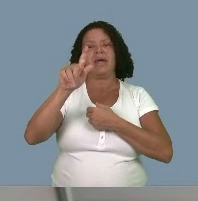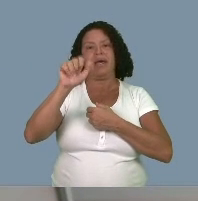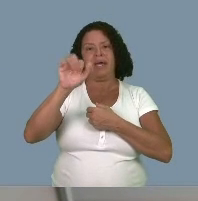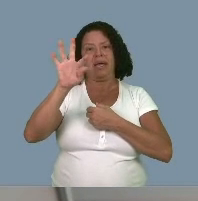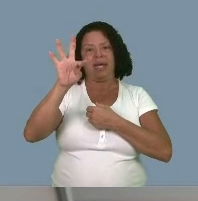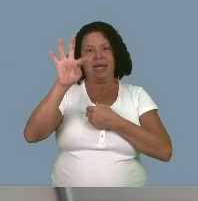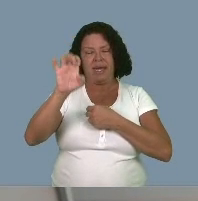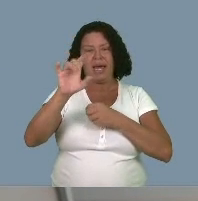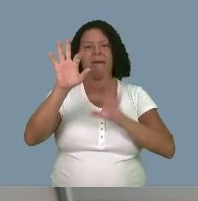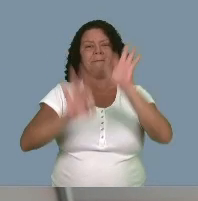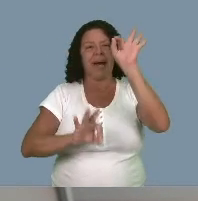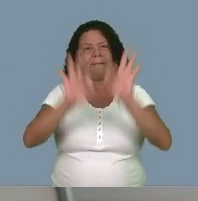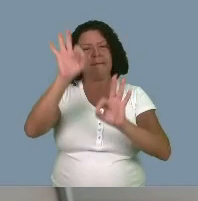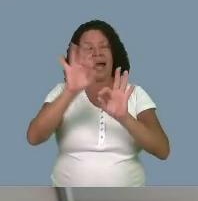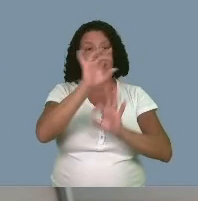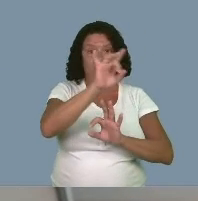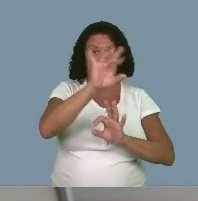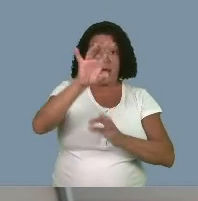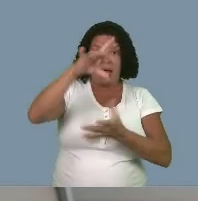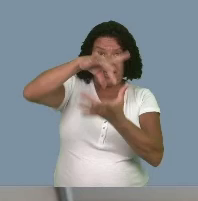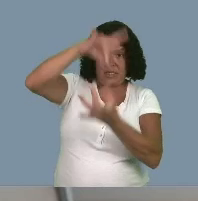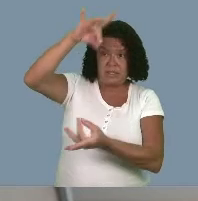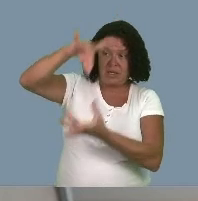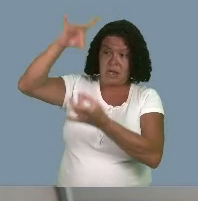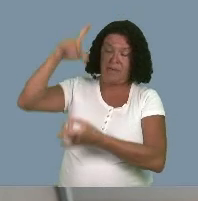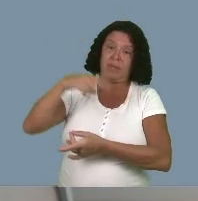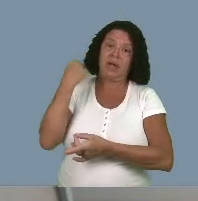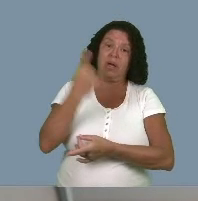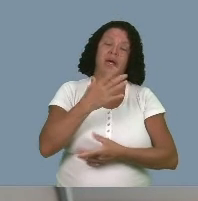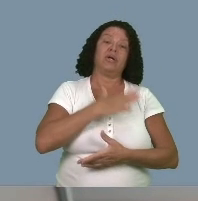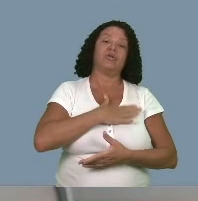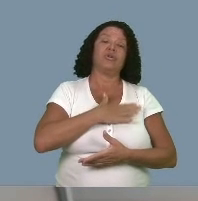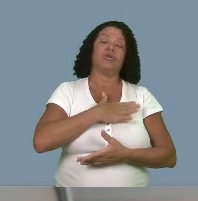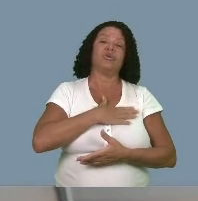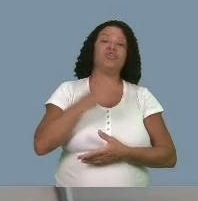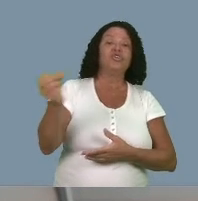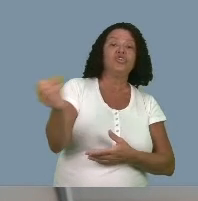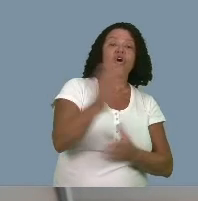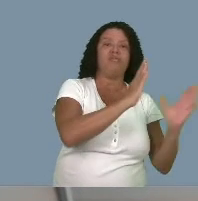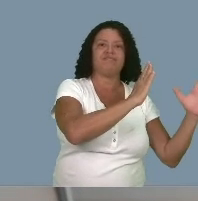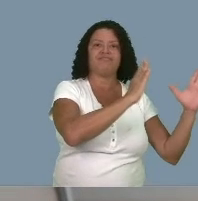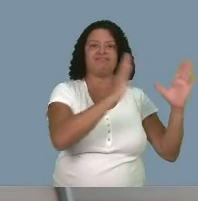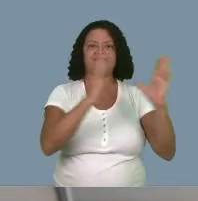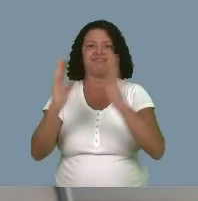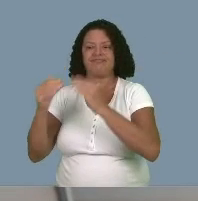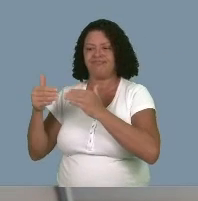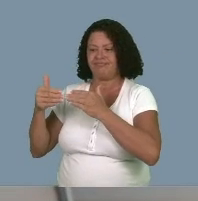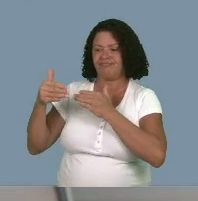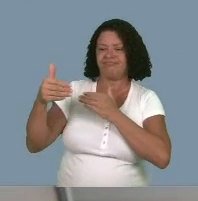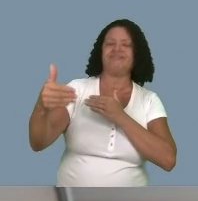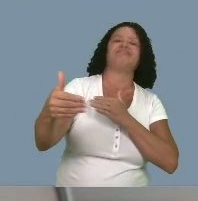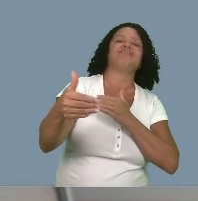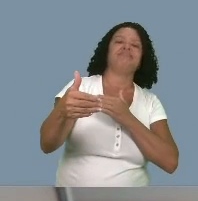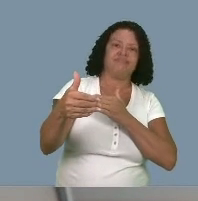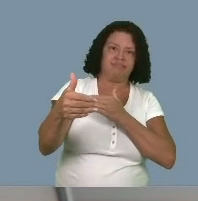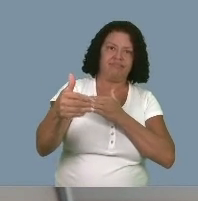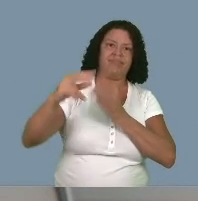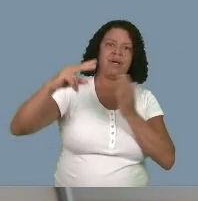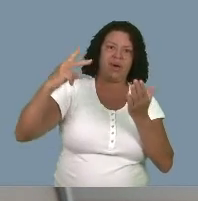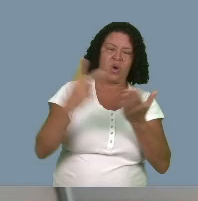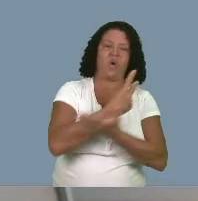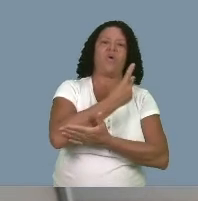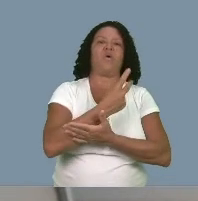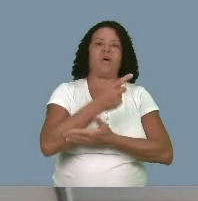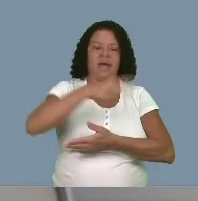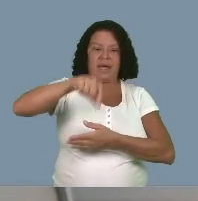de preparação de cada espírito para essa nova era que se inicia. Uma nova ordem que